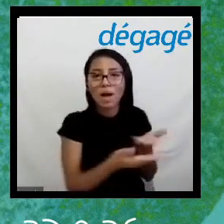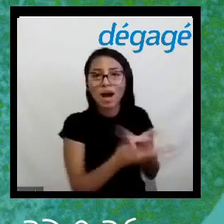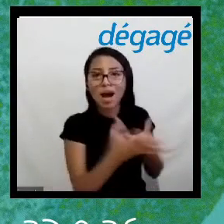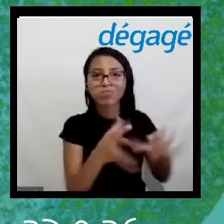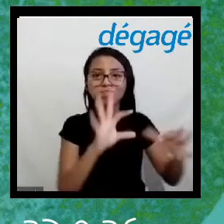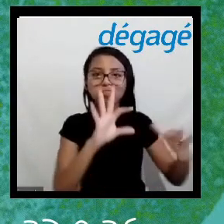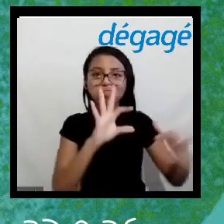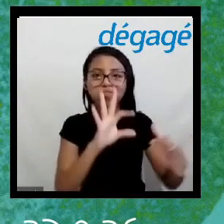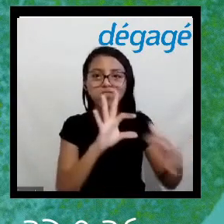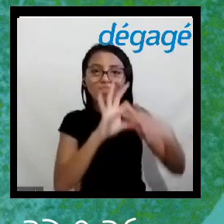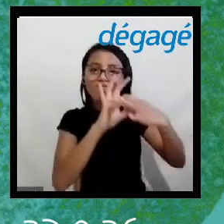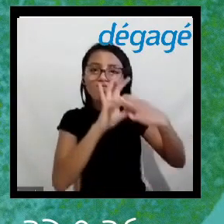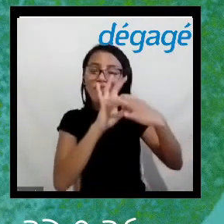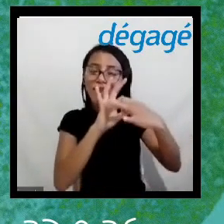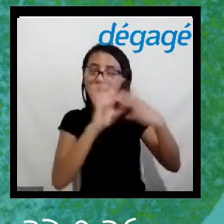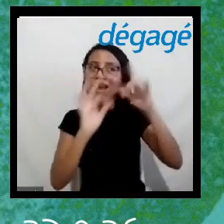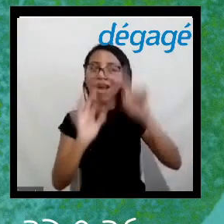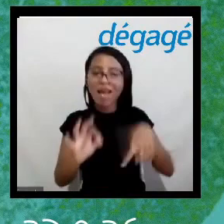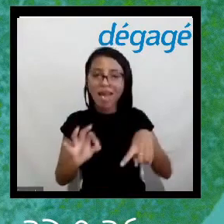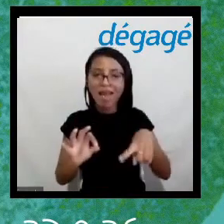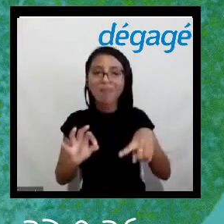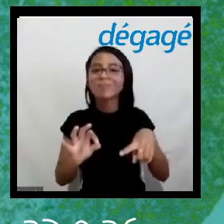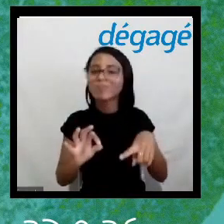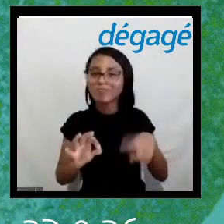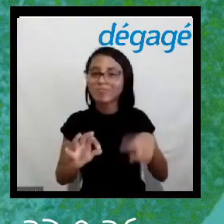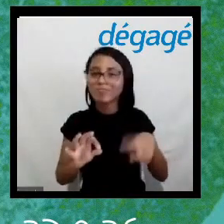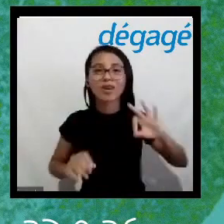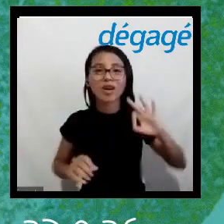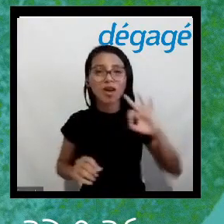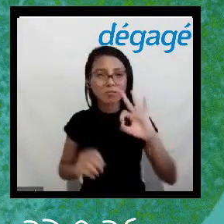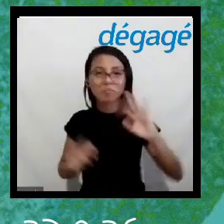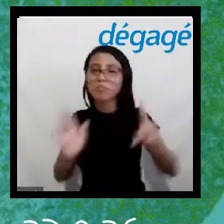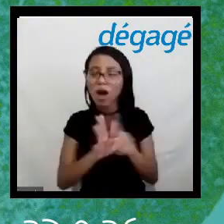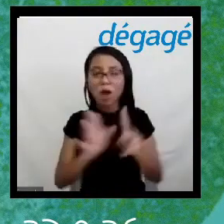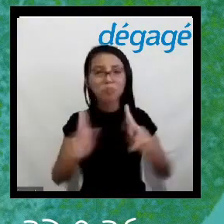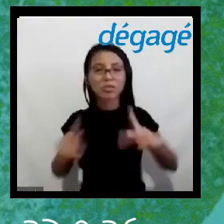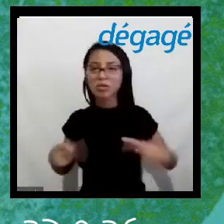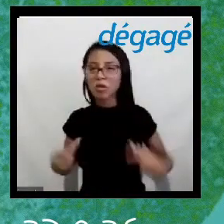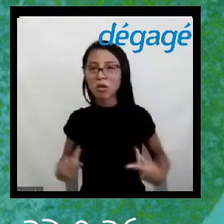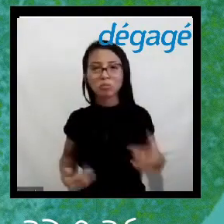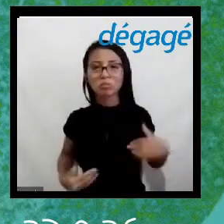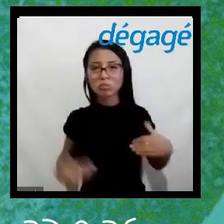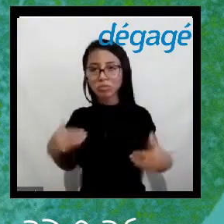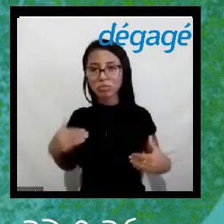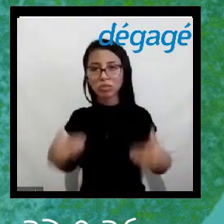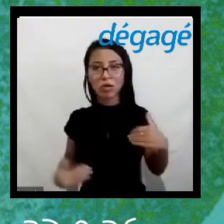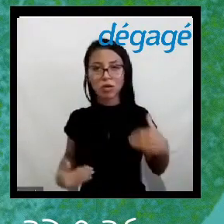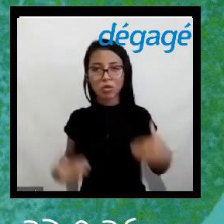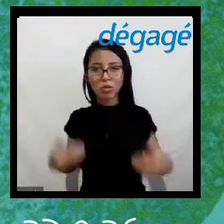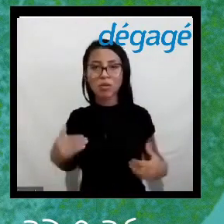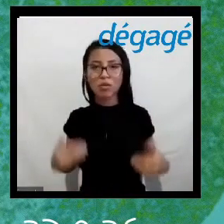para o ser humano, de uma forma